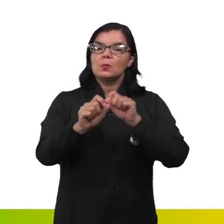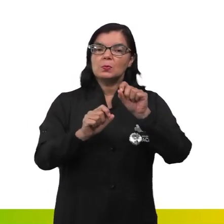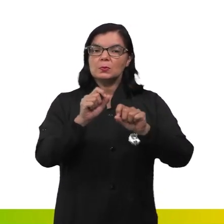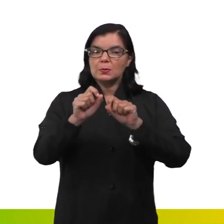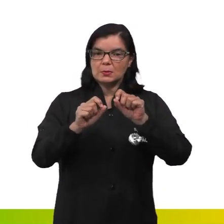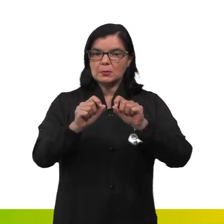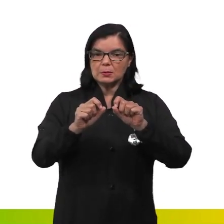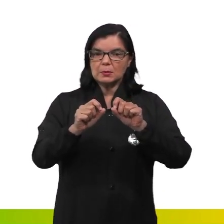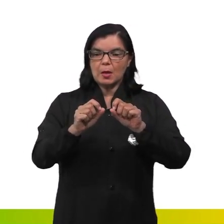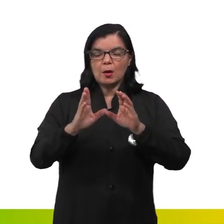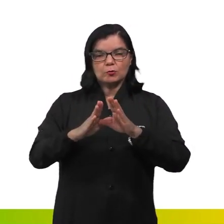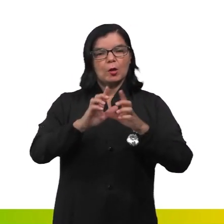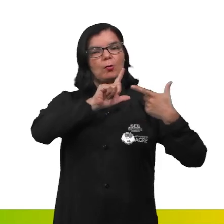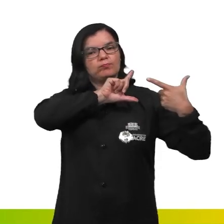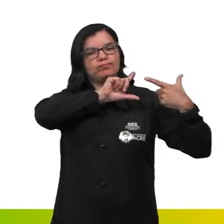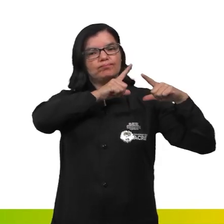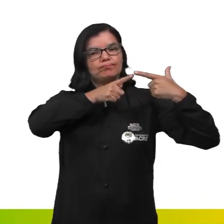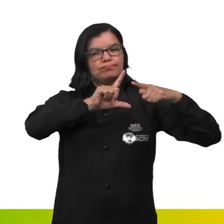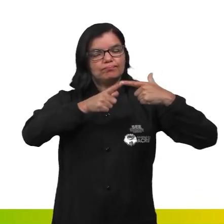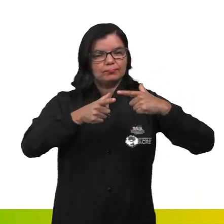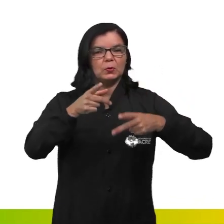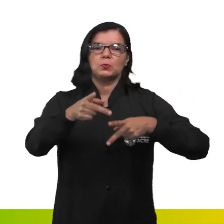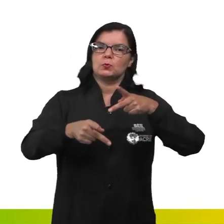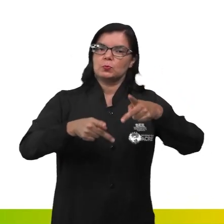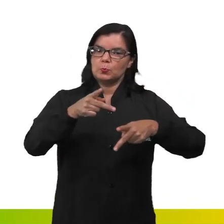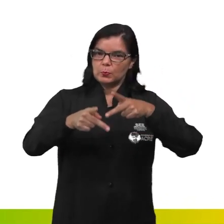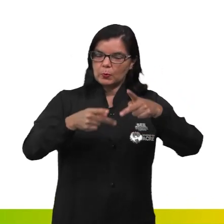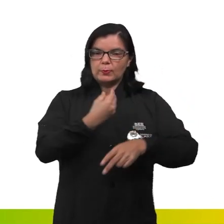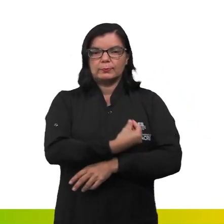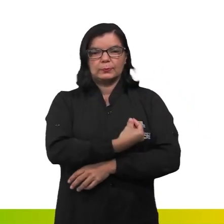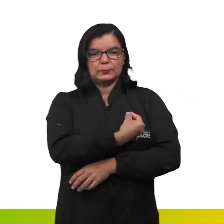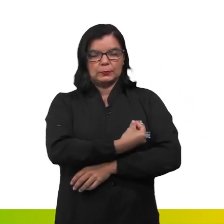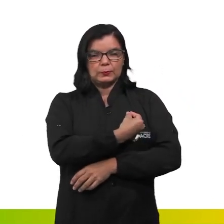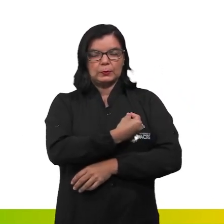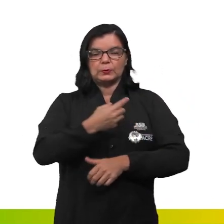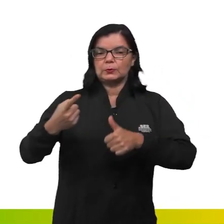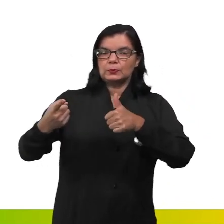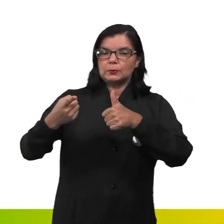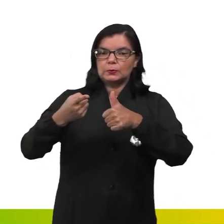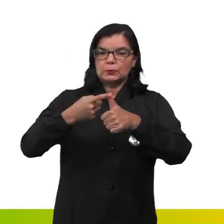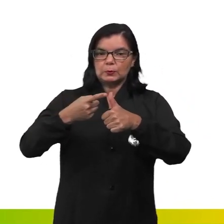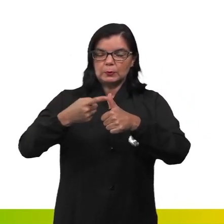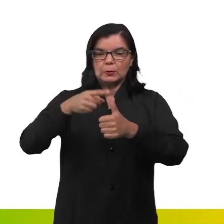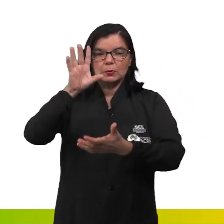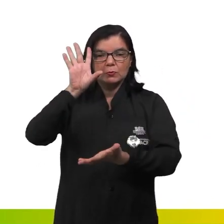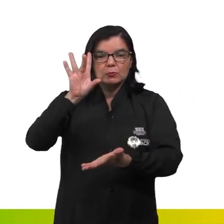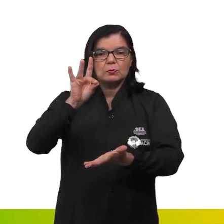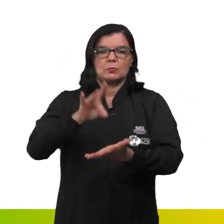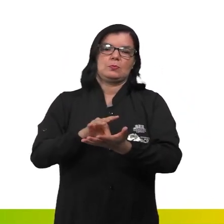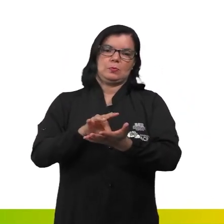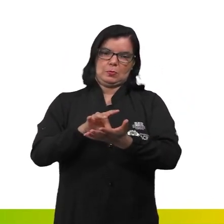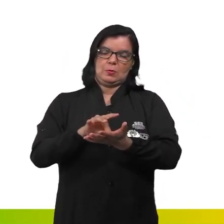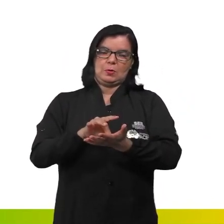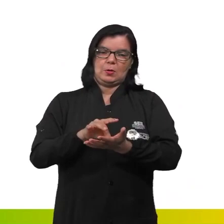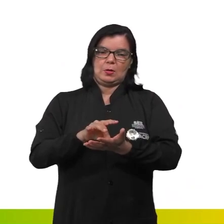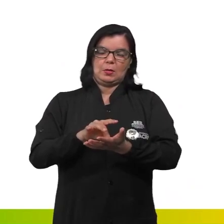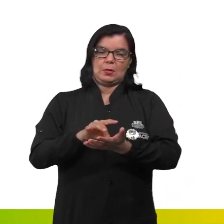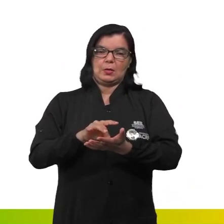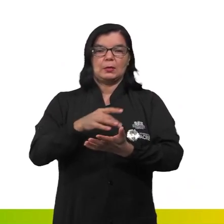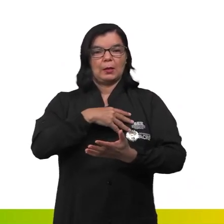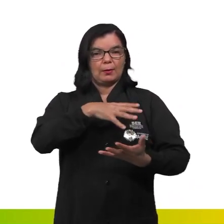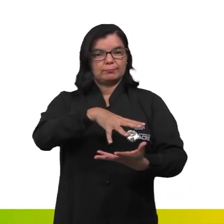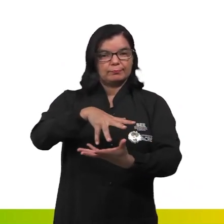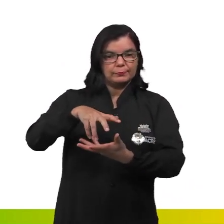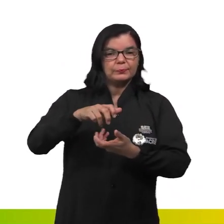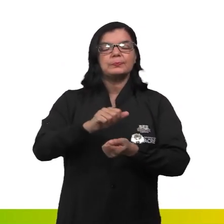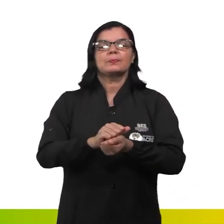os nossos povos tradicionais, né, os povos originários, os primeiros reais e habitantes dessa terra